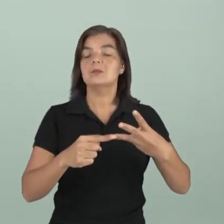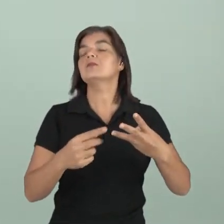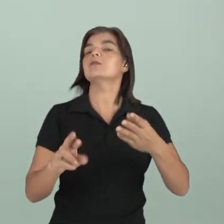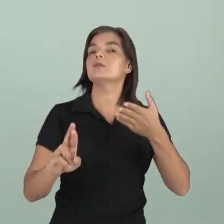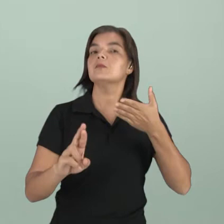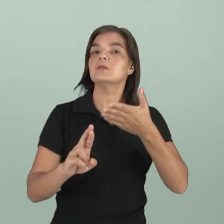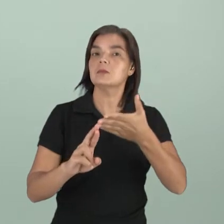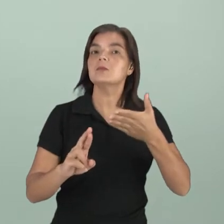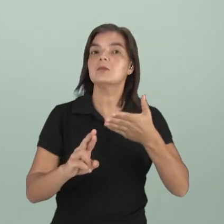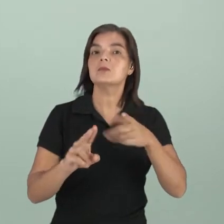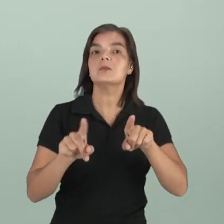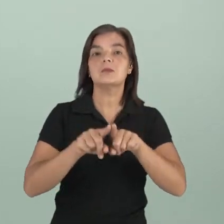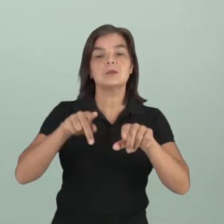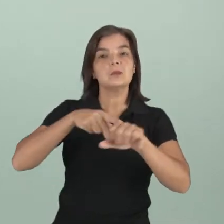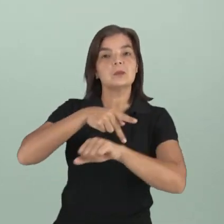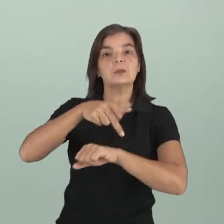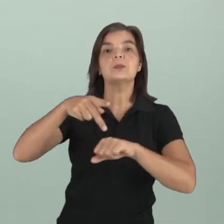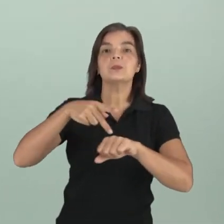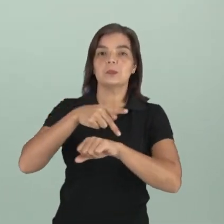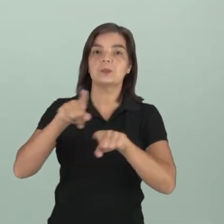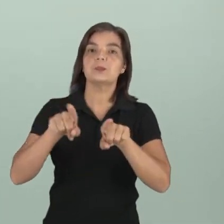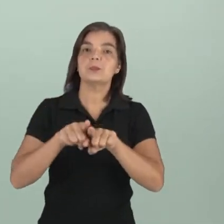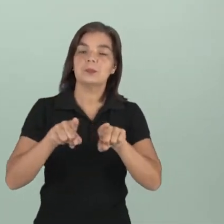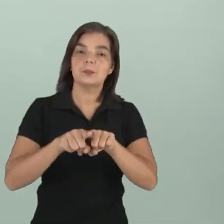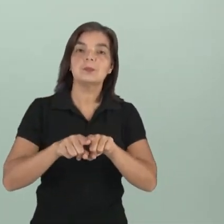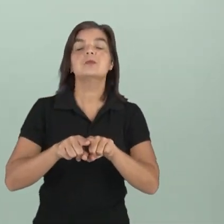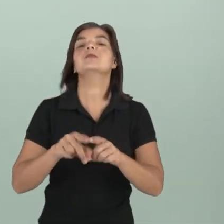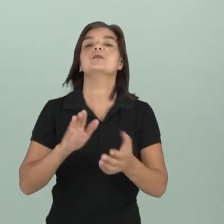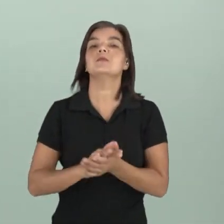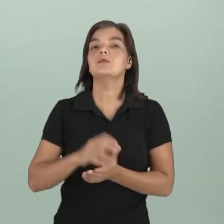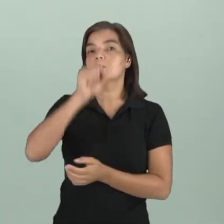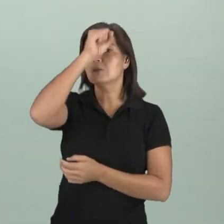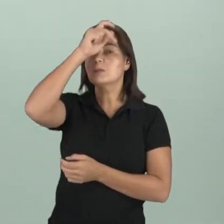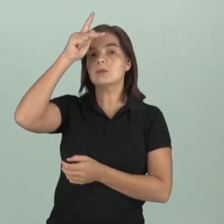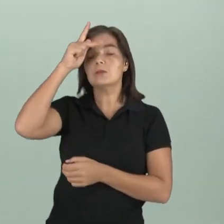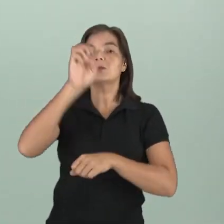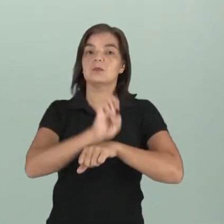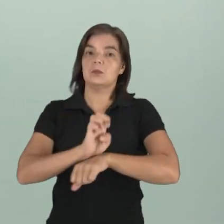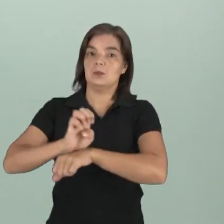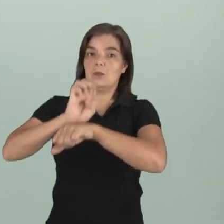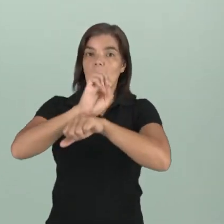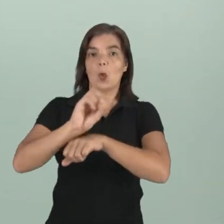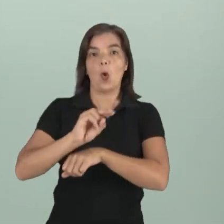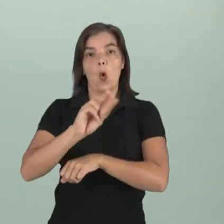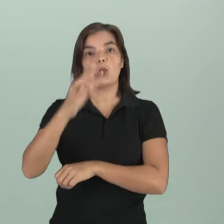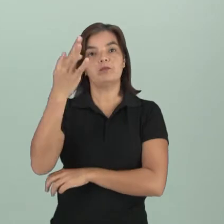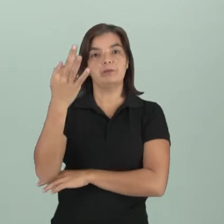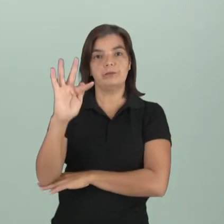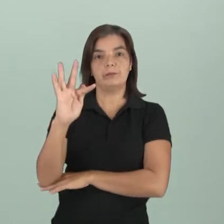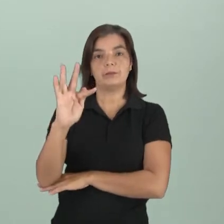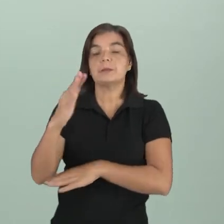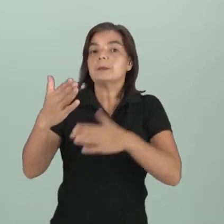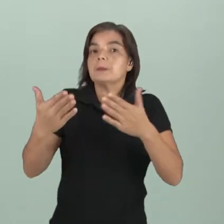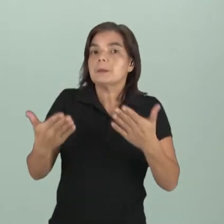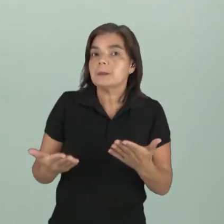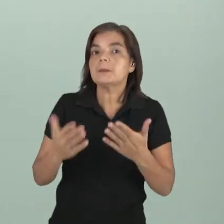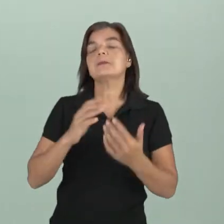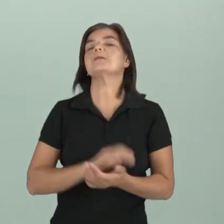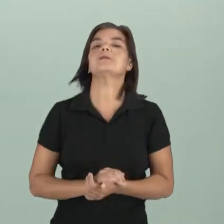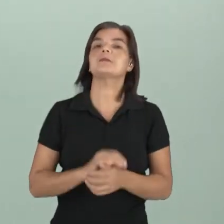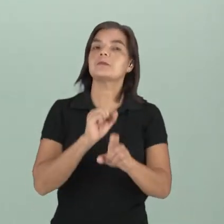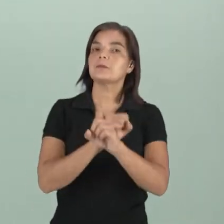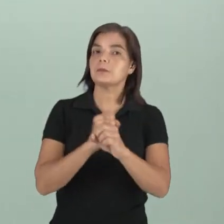como referência o nosso país, seja o poder municipal, estadual ou federal. Então,